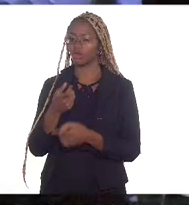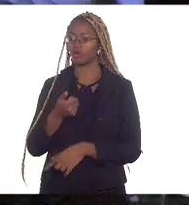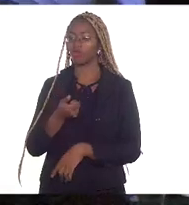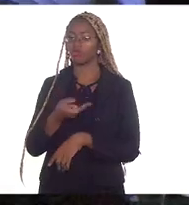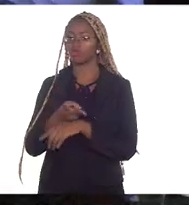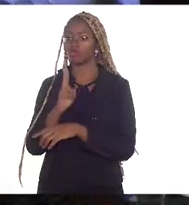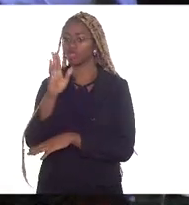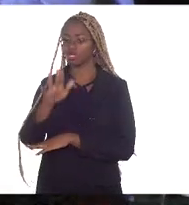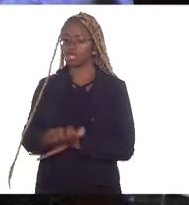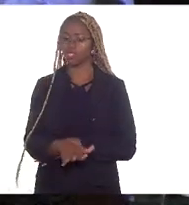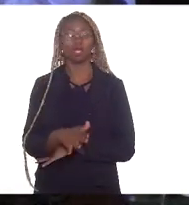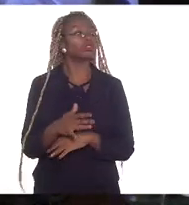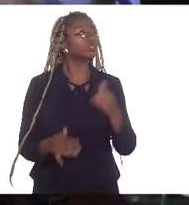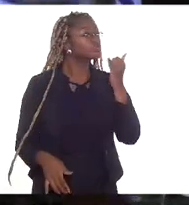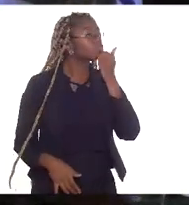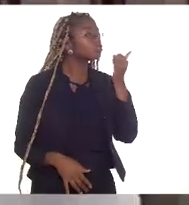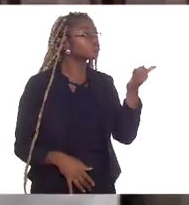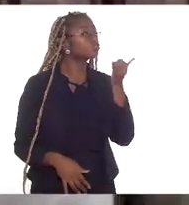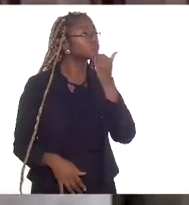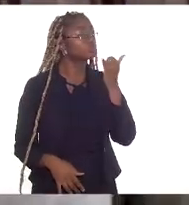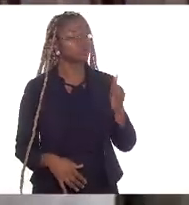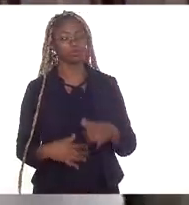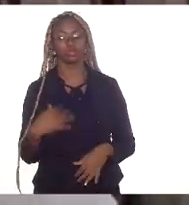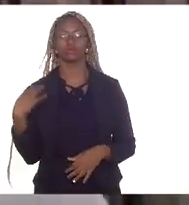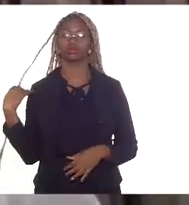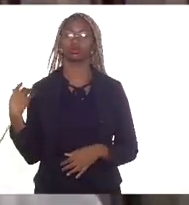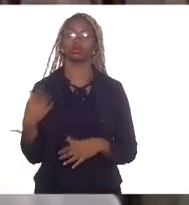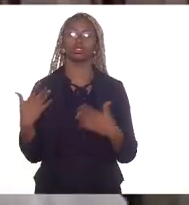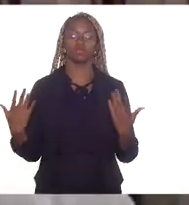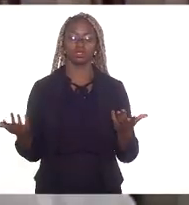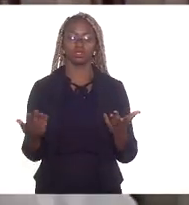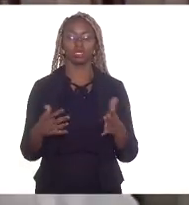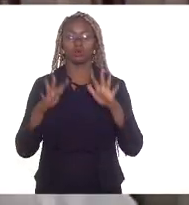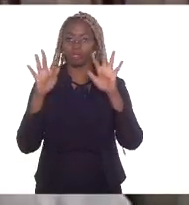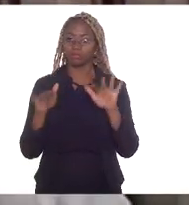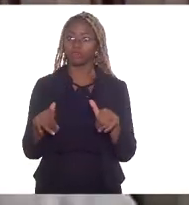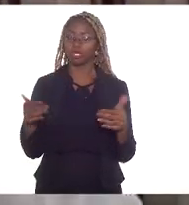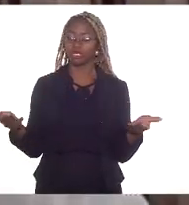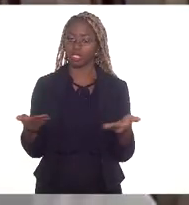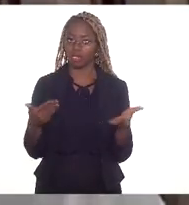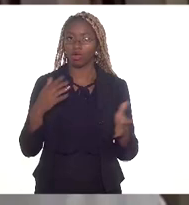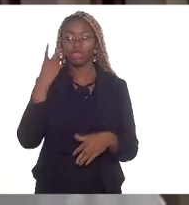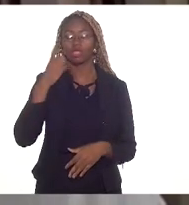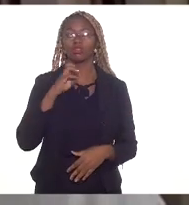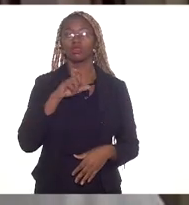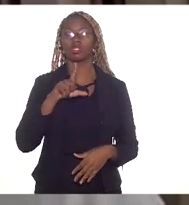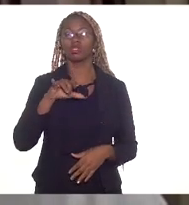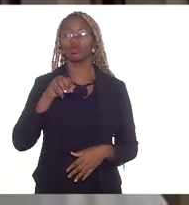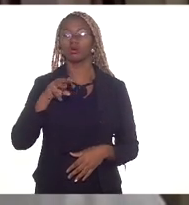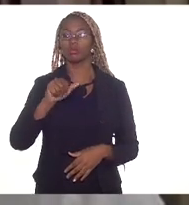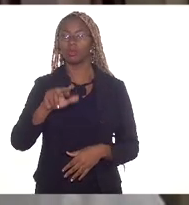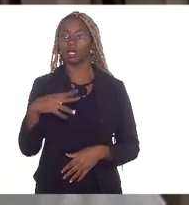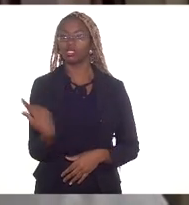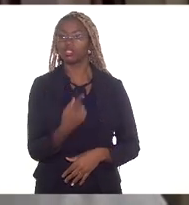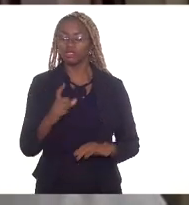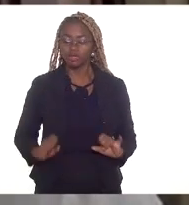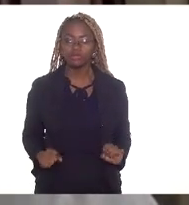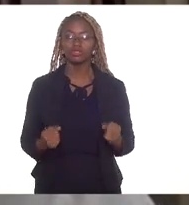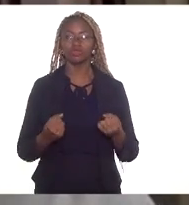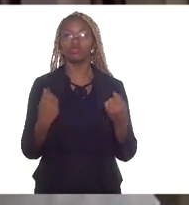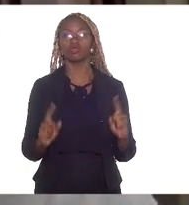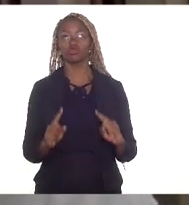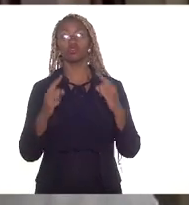horas. Desculpa, deputado. Para concluir, deputado Eliomar, teremos um esforço muito grande, um grande desafio à